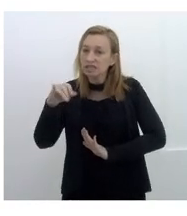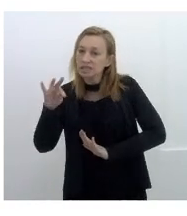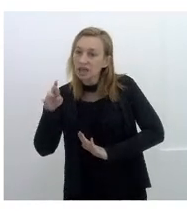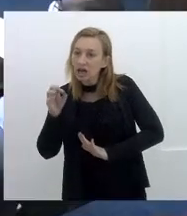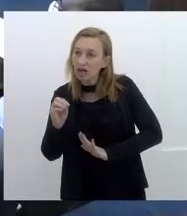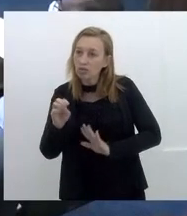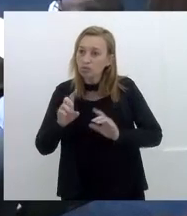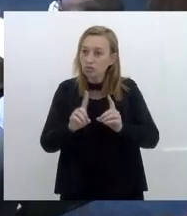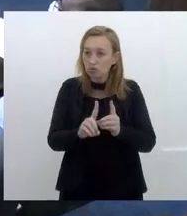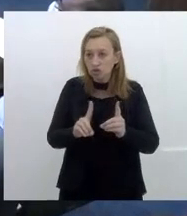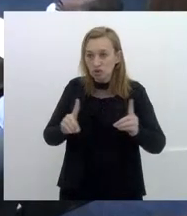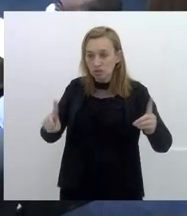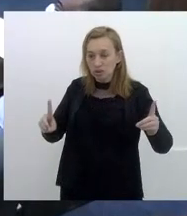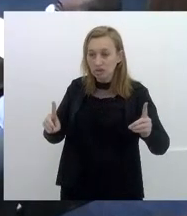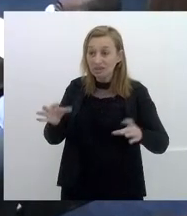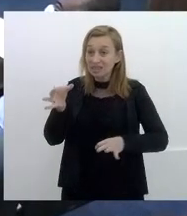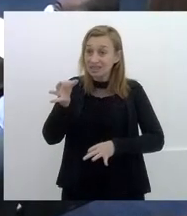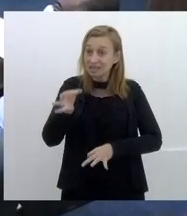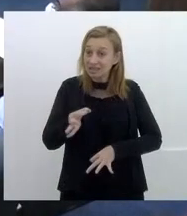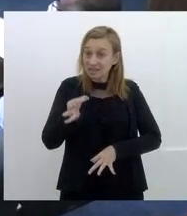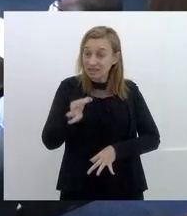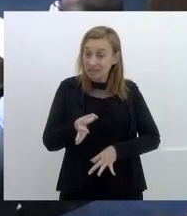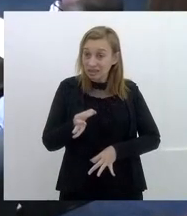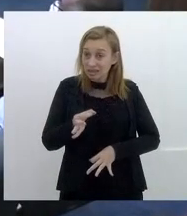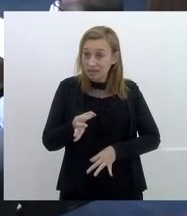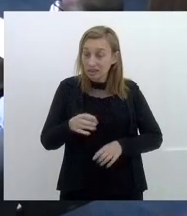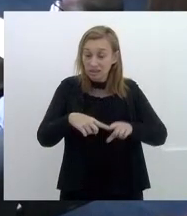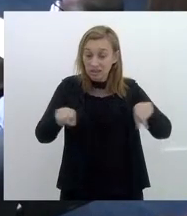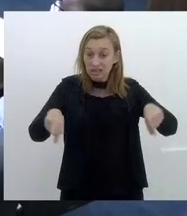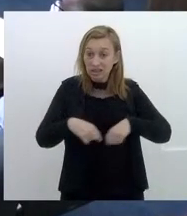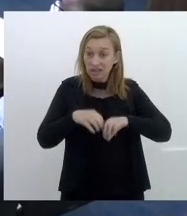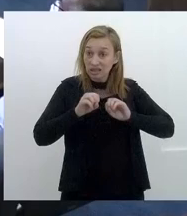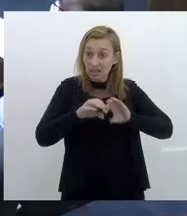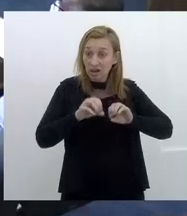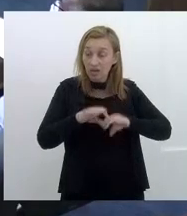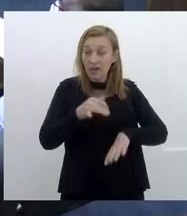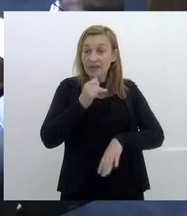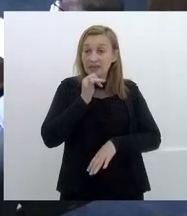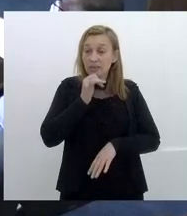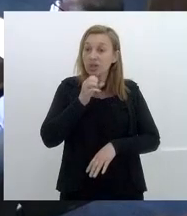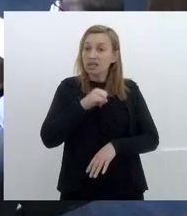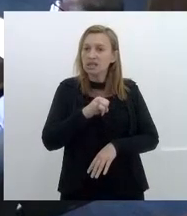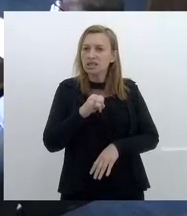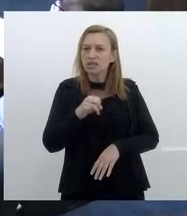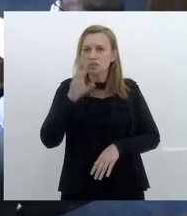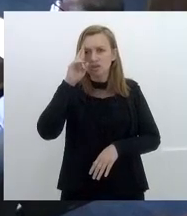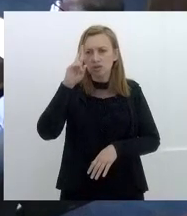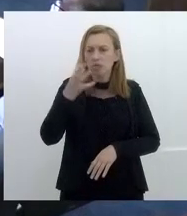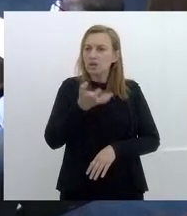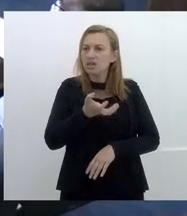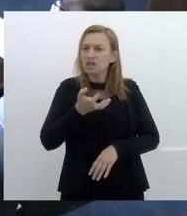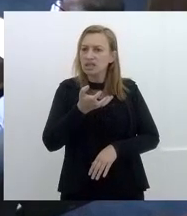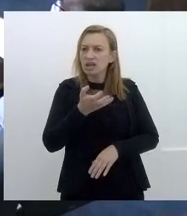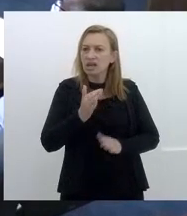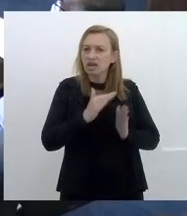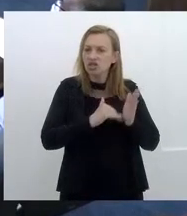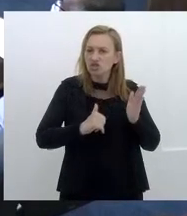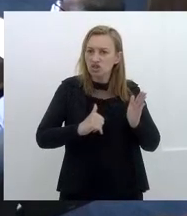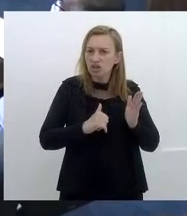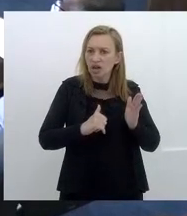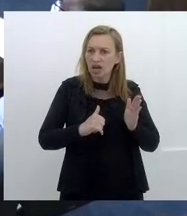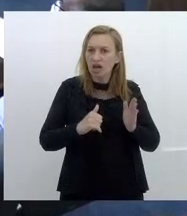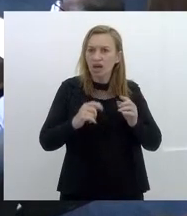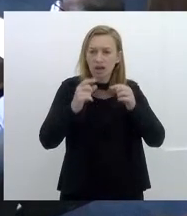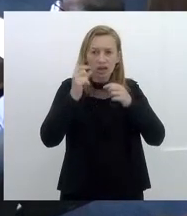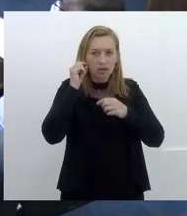gente tem um distanciamento adequado que é o financiamento sala de aula por exemplo então se você nem se quiser tirar mais cara para fazer